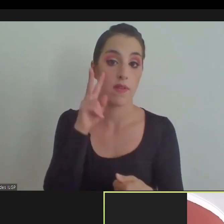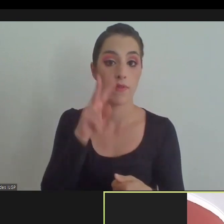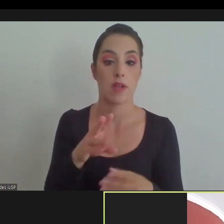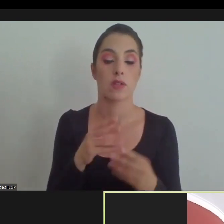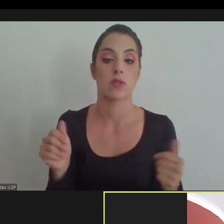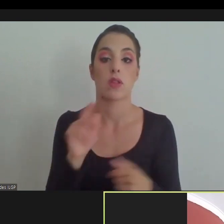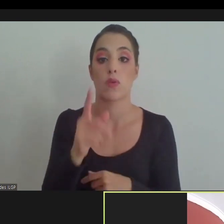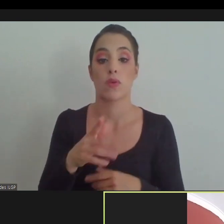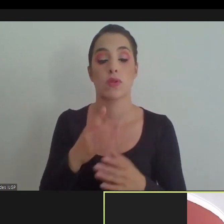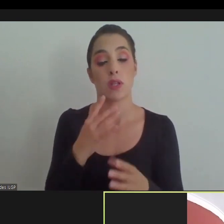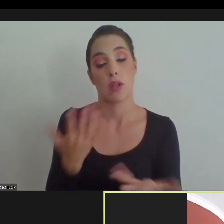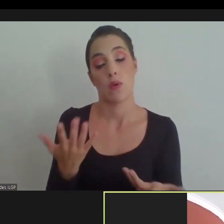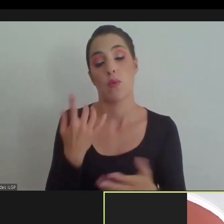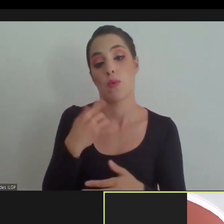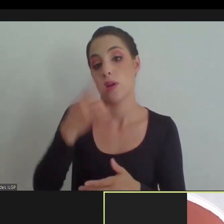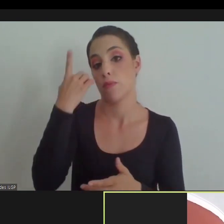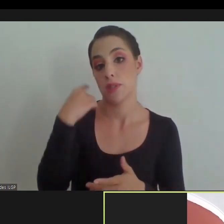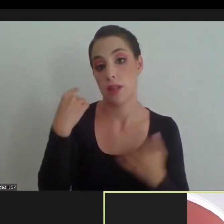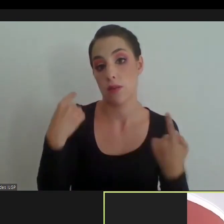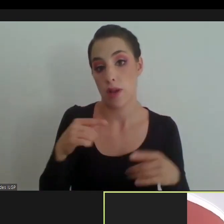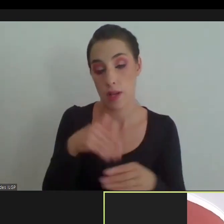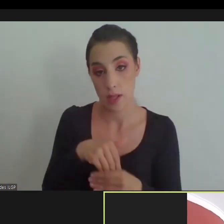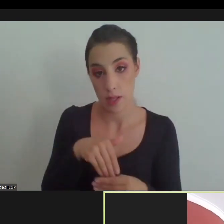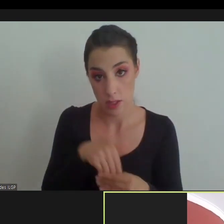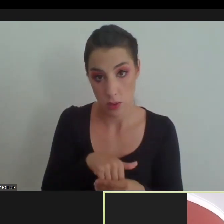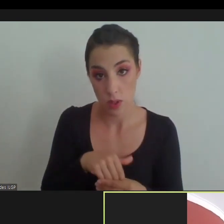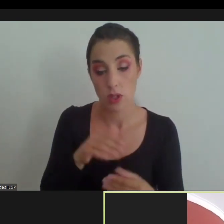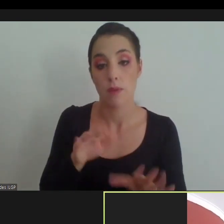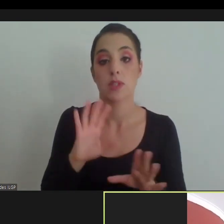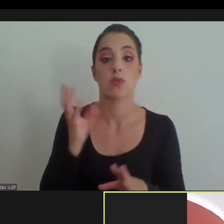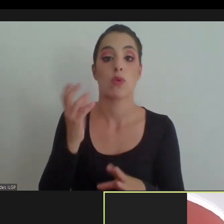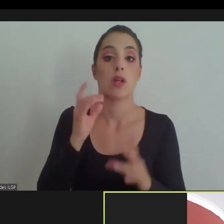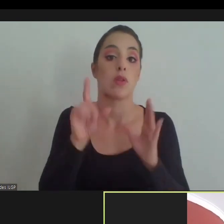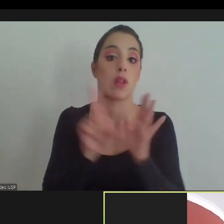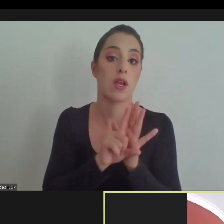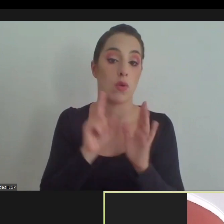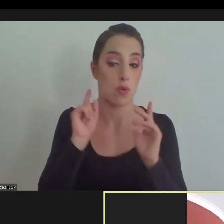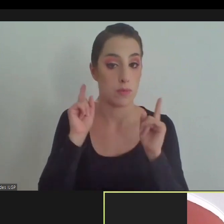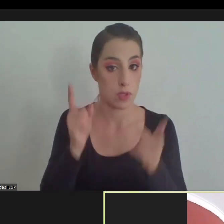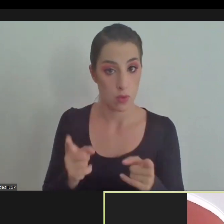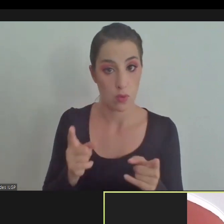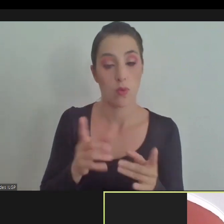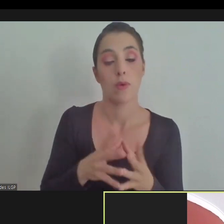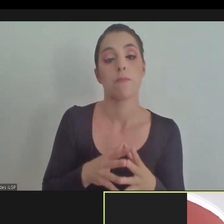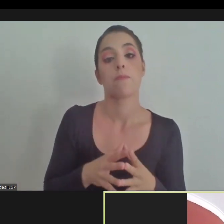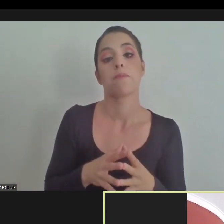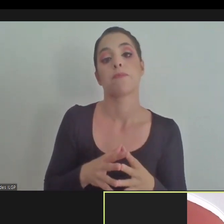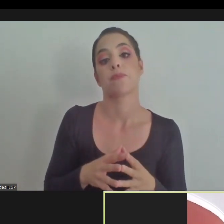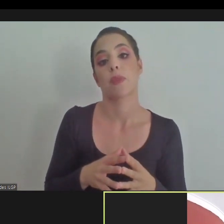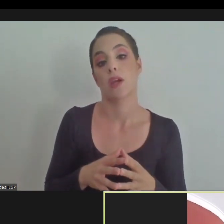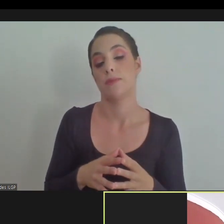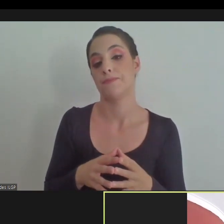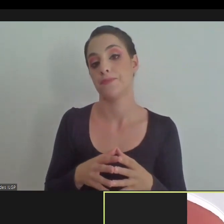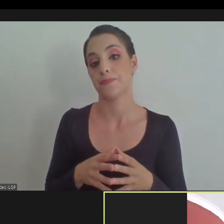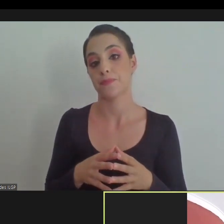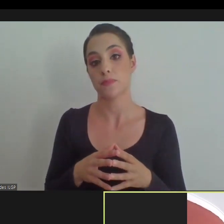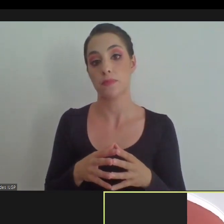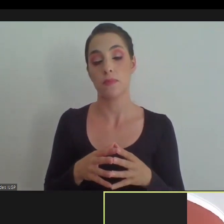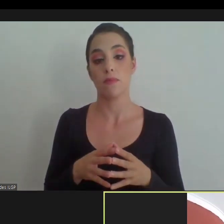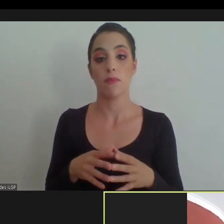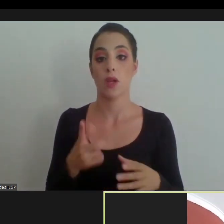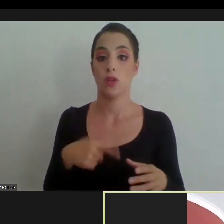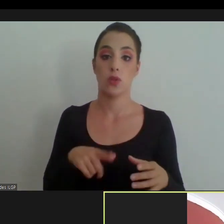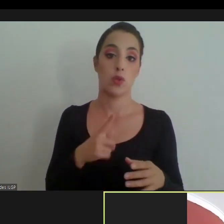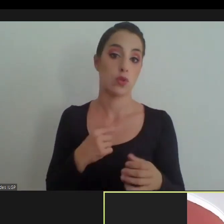ano, no ano passado houve eleições, mas quando a lei entrou em vigor, ainda não